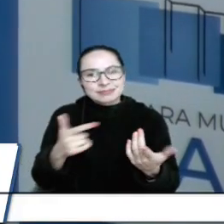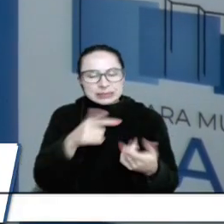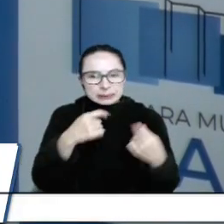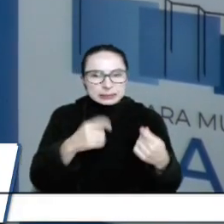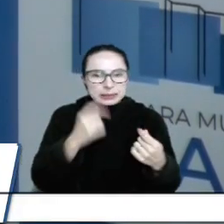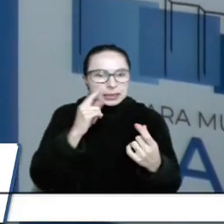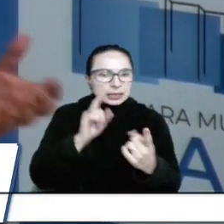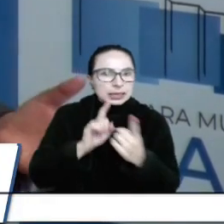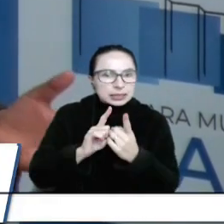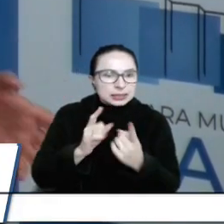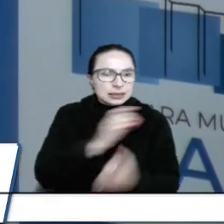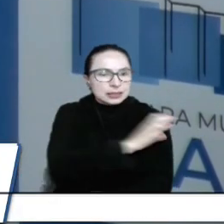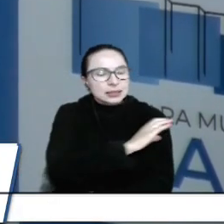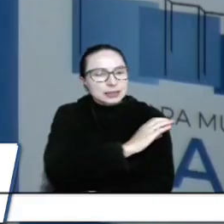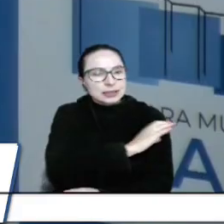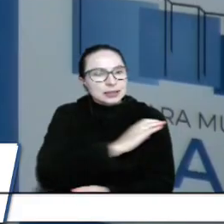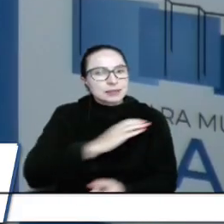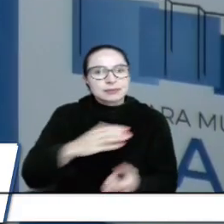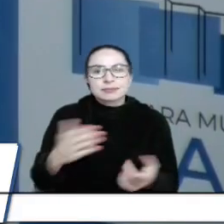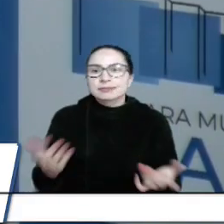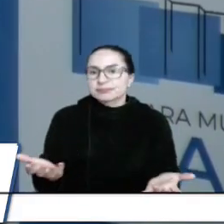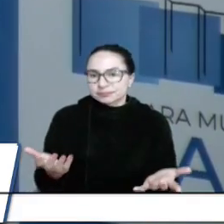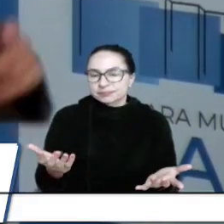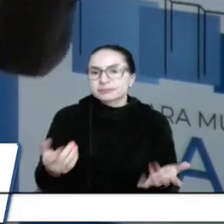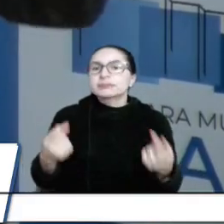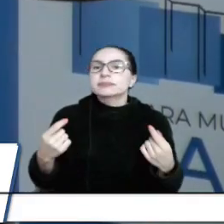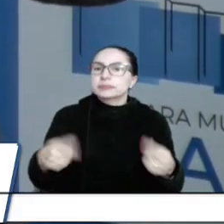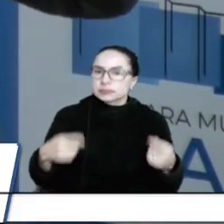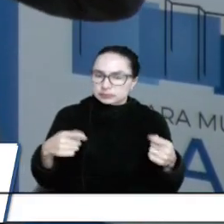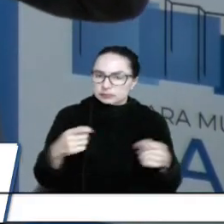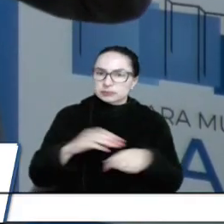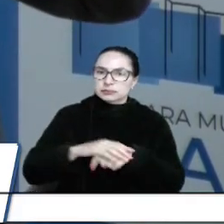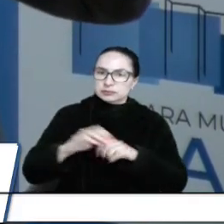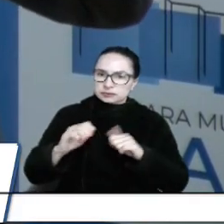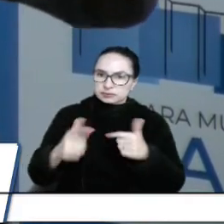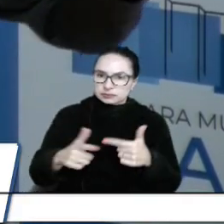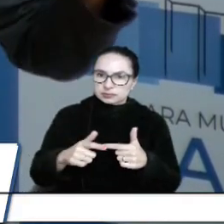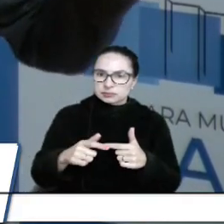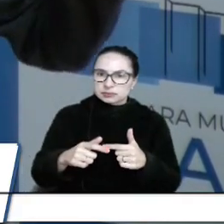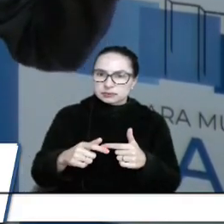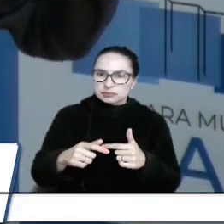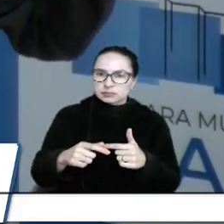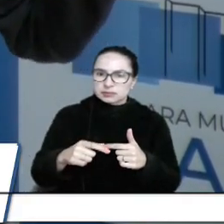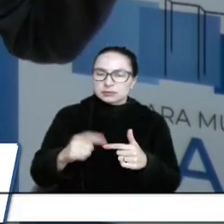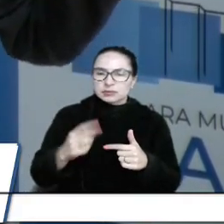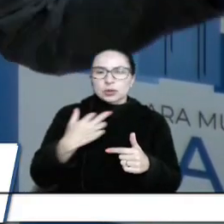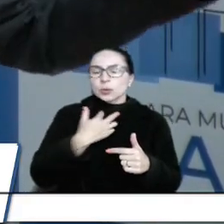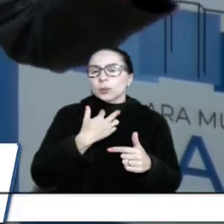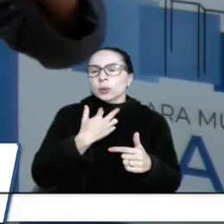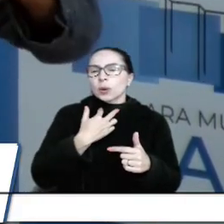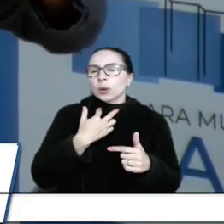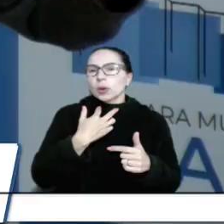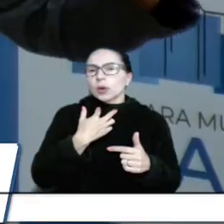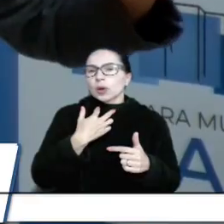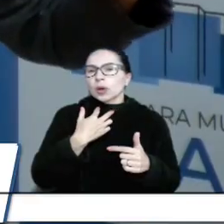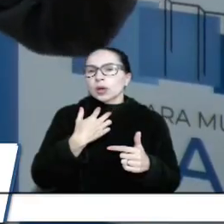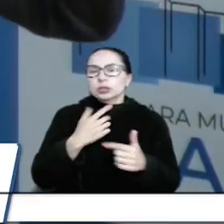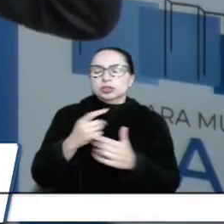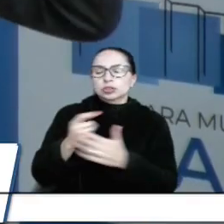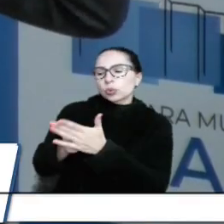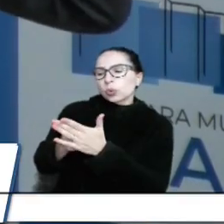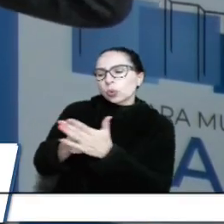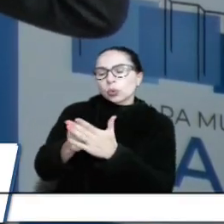viu, Claudinei? Então a gente precisa fazer isso. Então, a gente não pode defender um lado ou